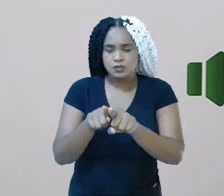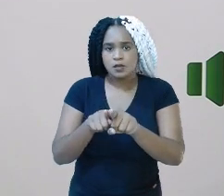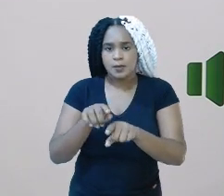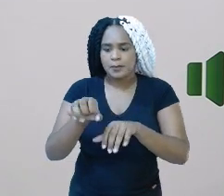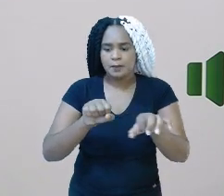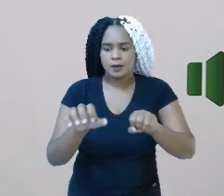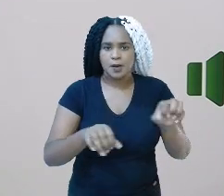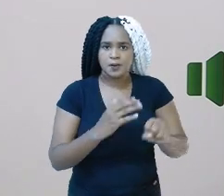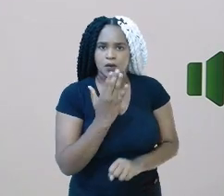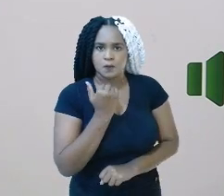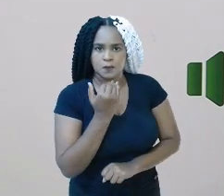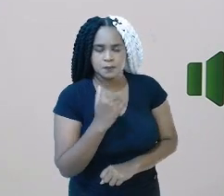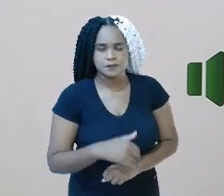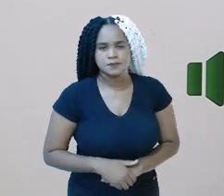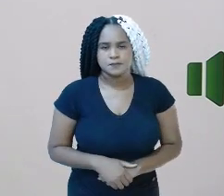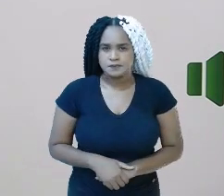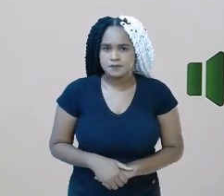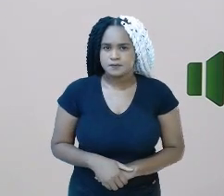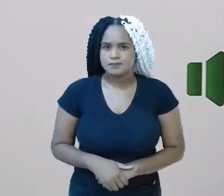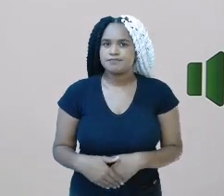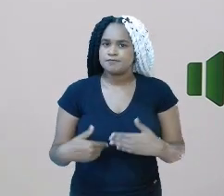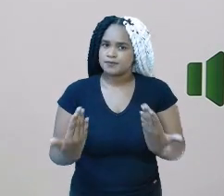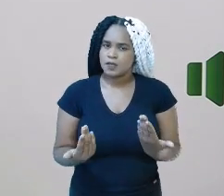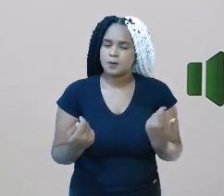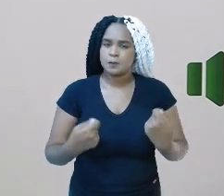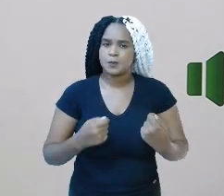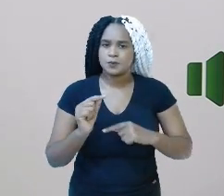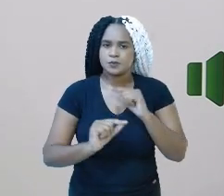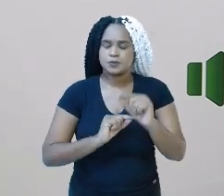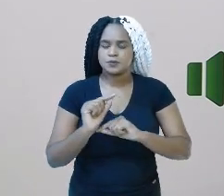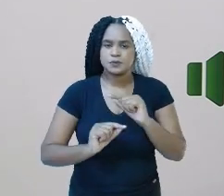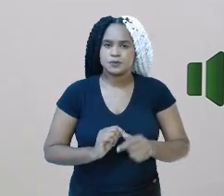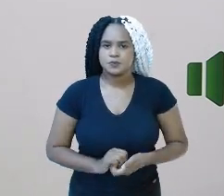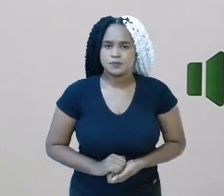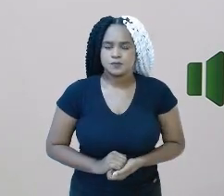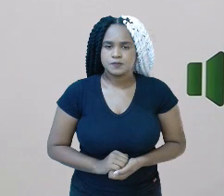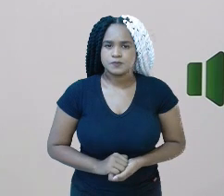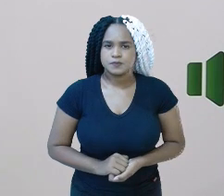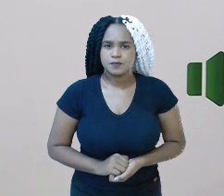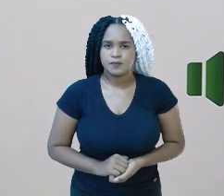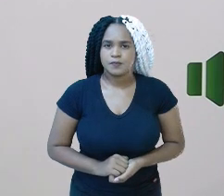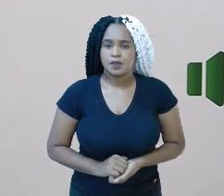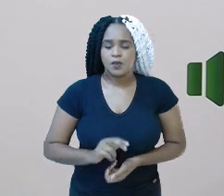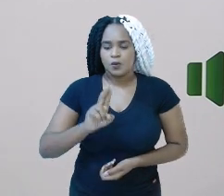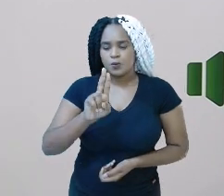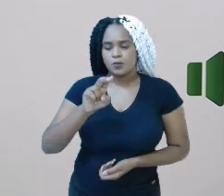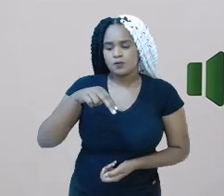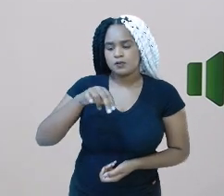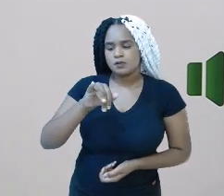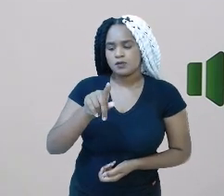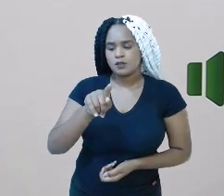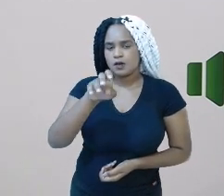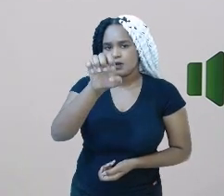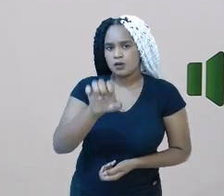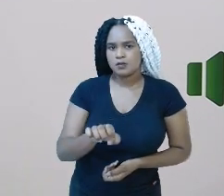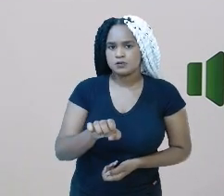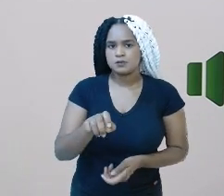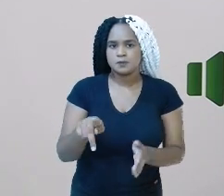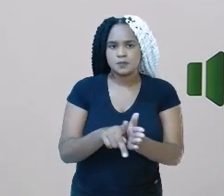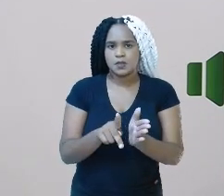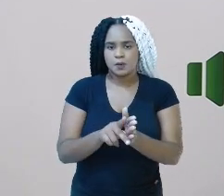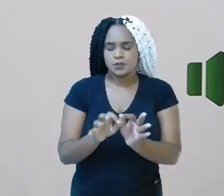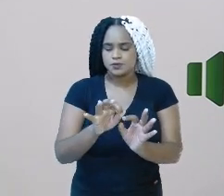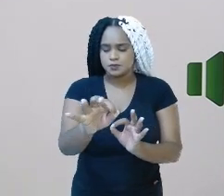alimento, foi importante as unidades de medida. Como eu disse para vocês, há muitos